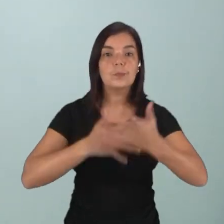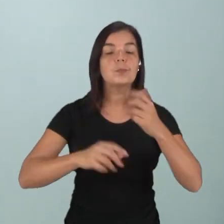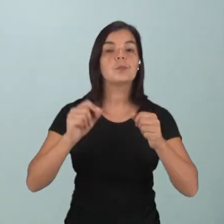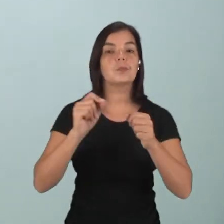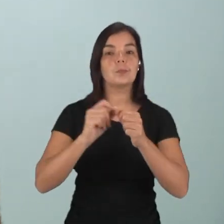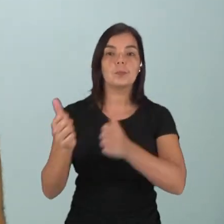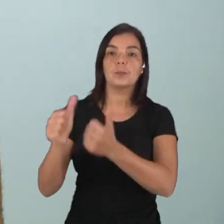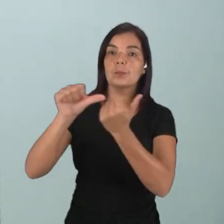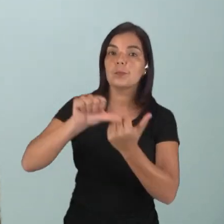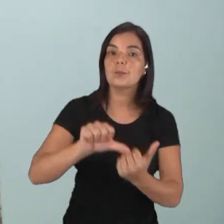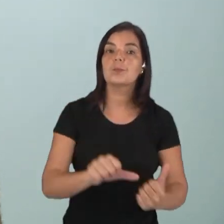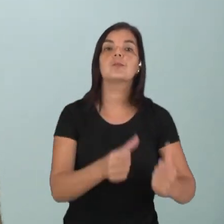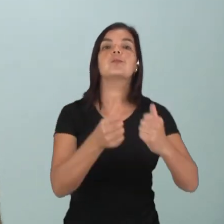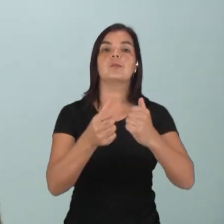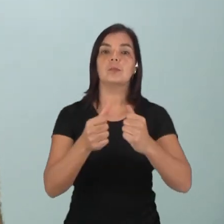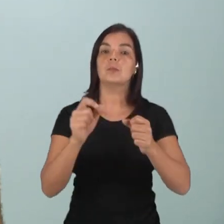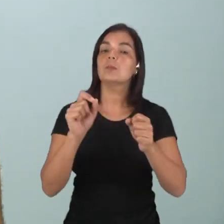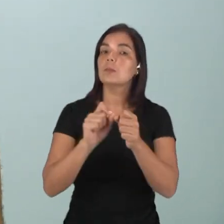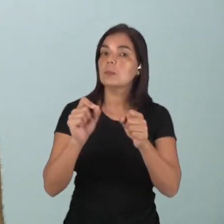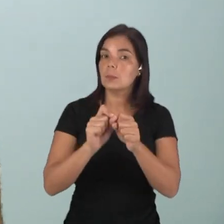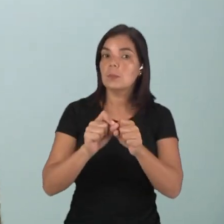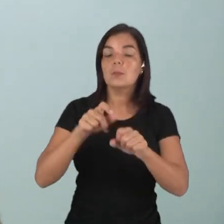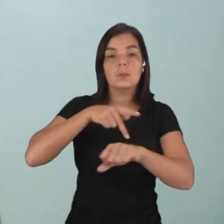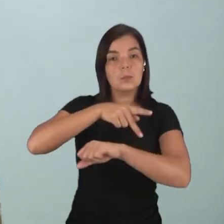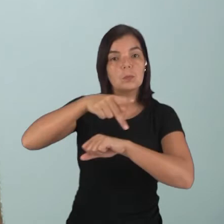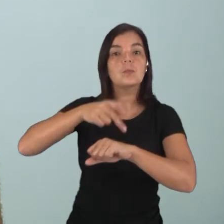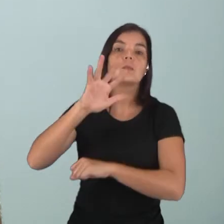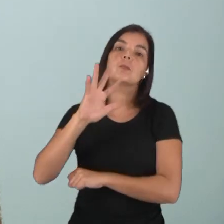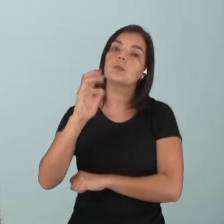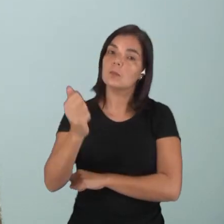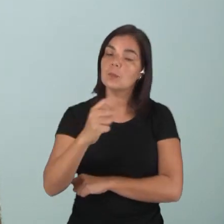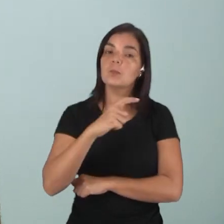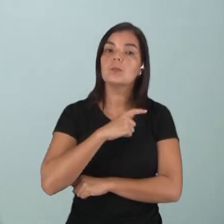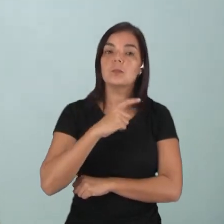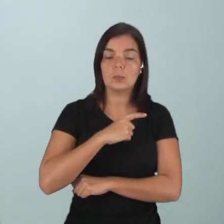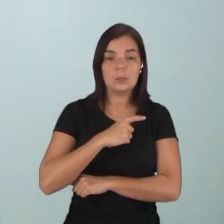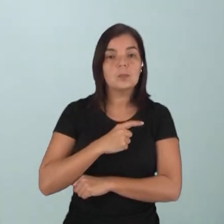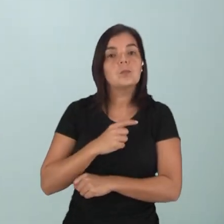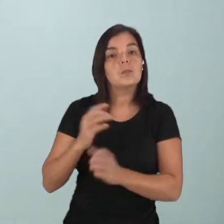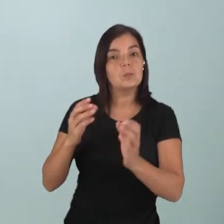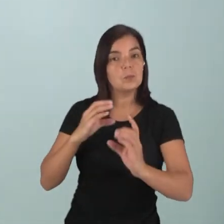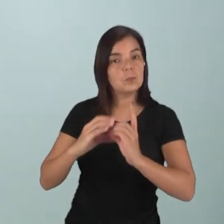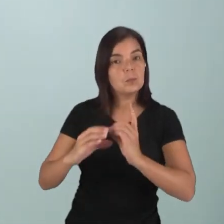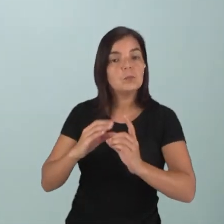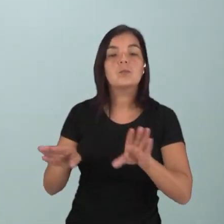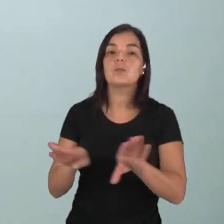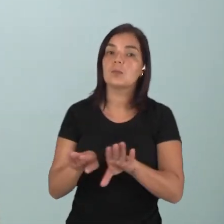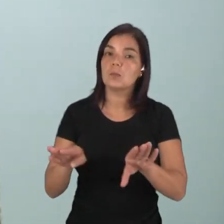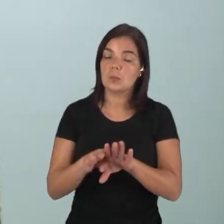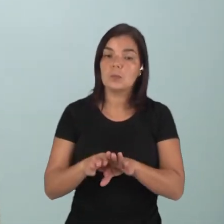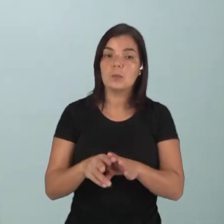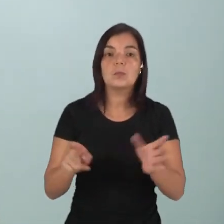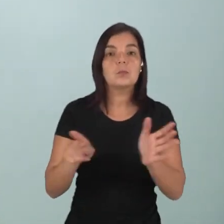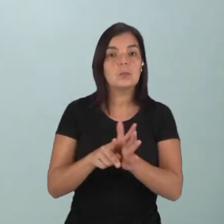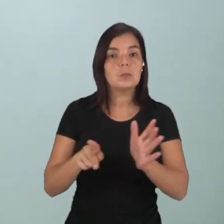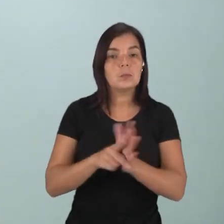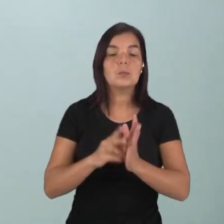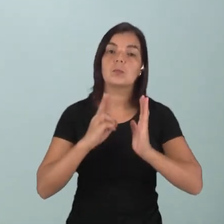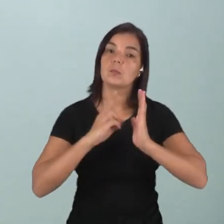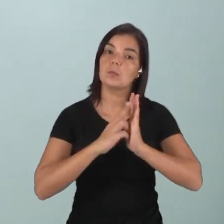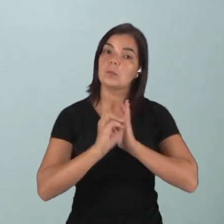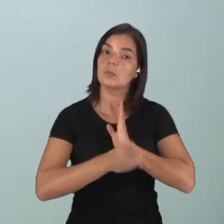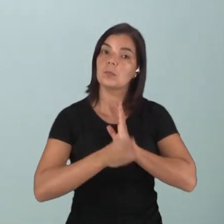fazer batismo, né? E assim as nações afro também têm as suas cerimônias, as nações nativas também têm